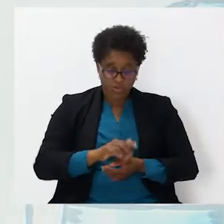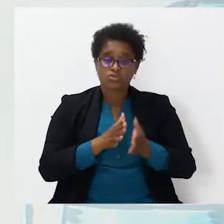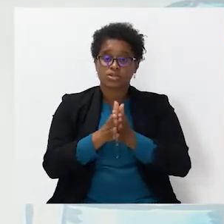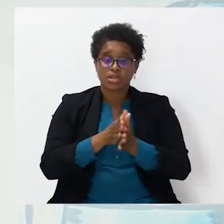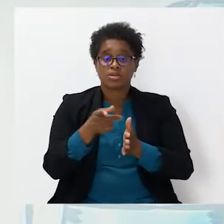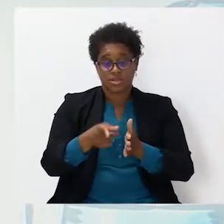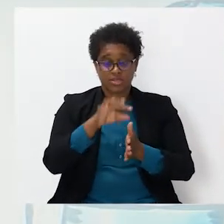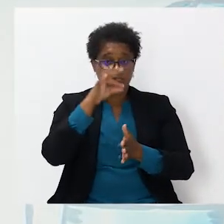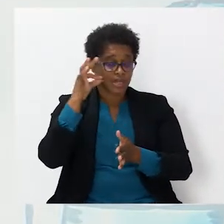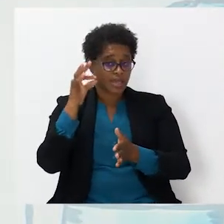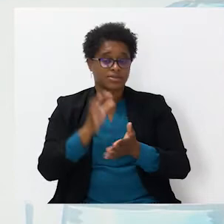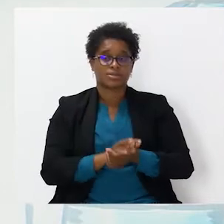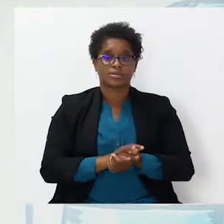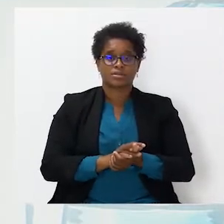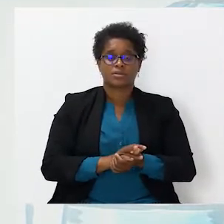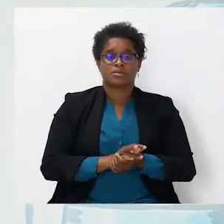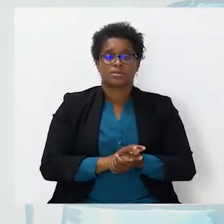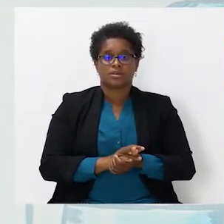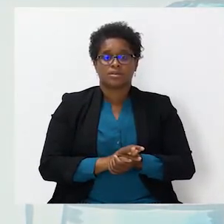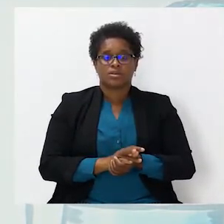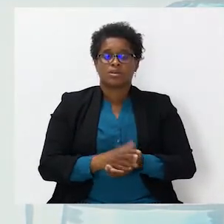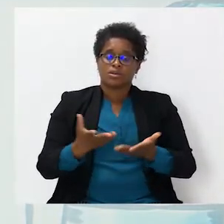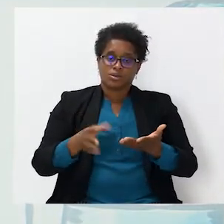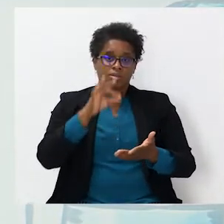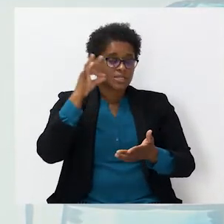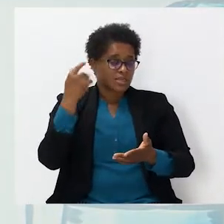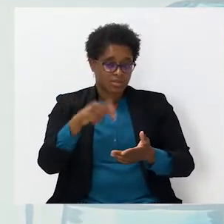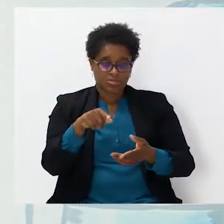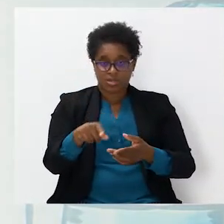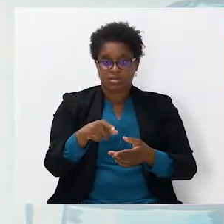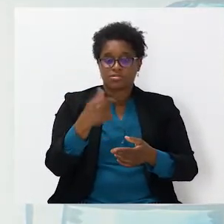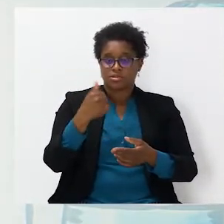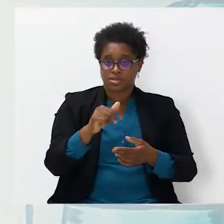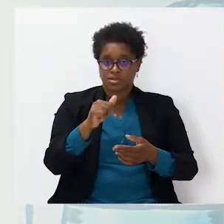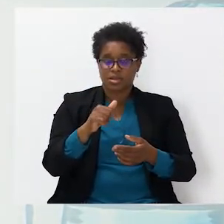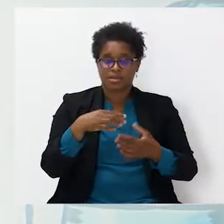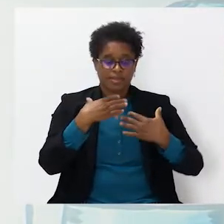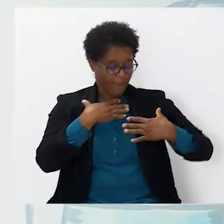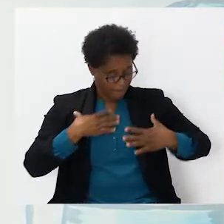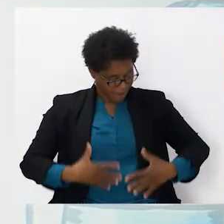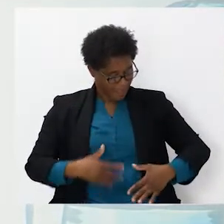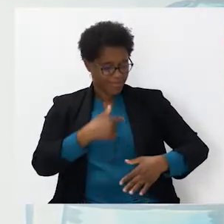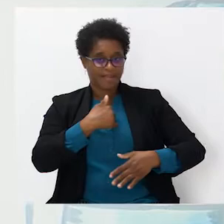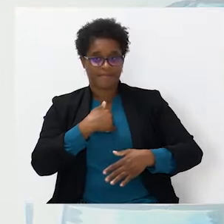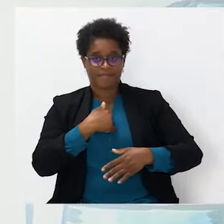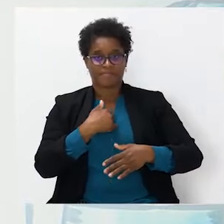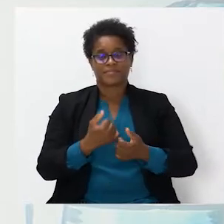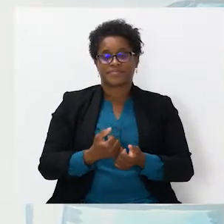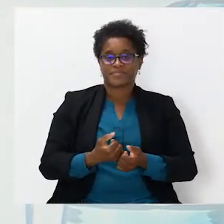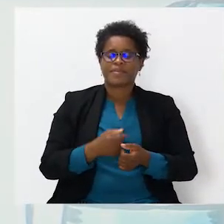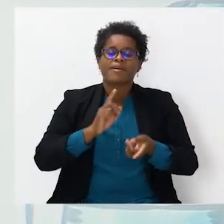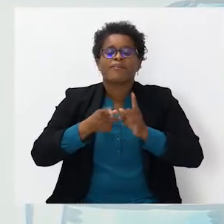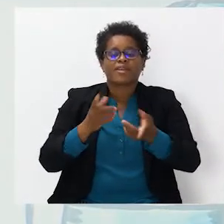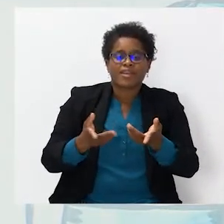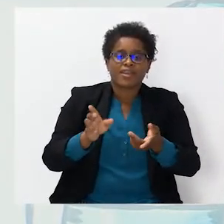usamos esses sinais, como os sinais que temos aqui, que estão na minha bata, para quê?